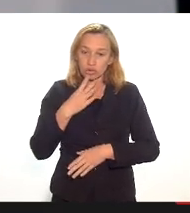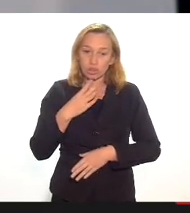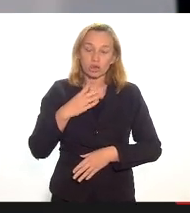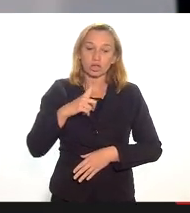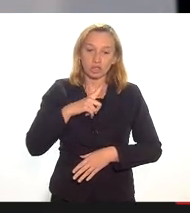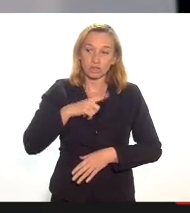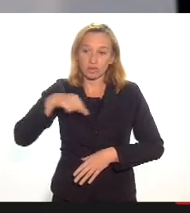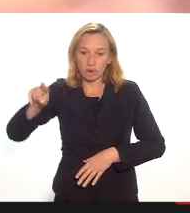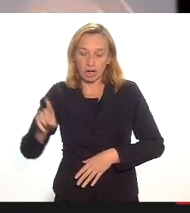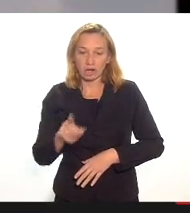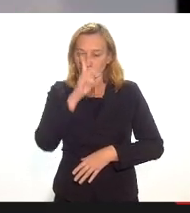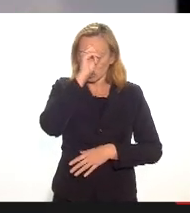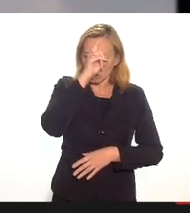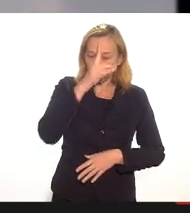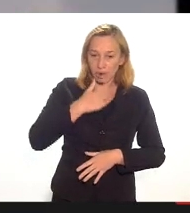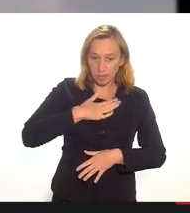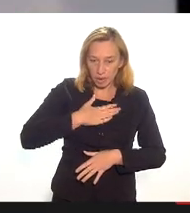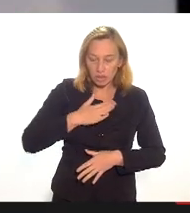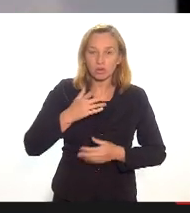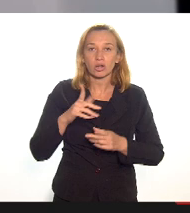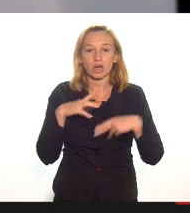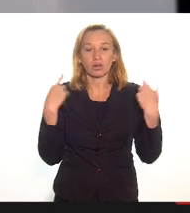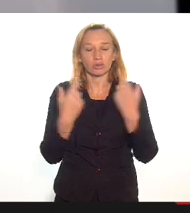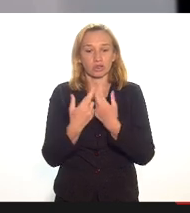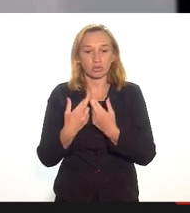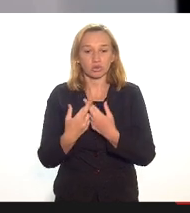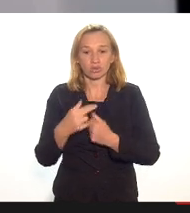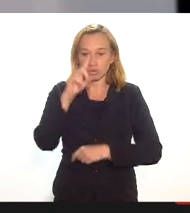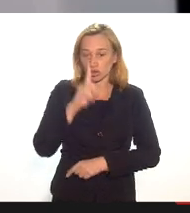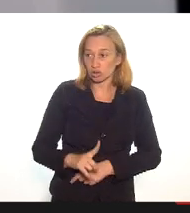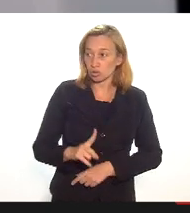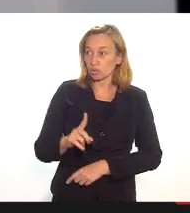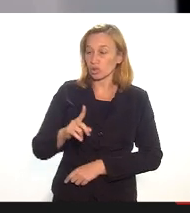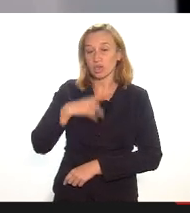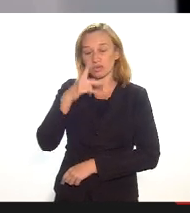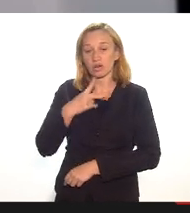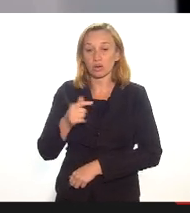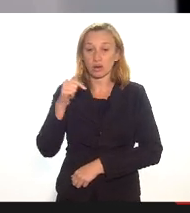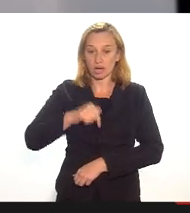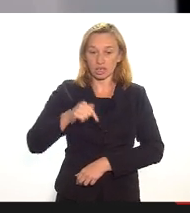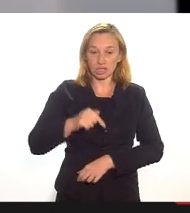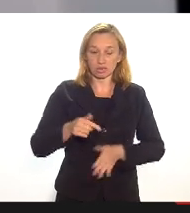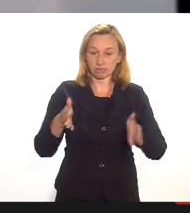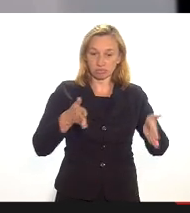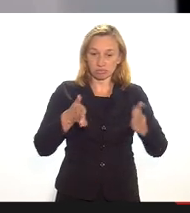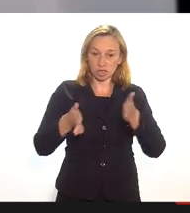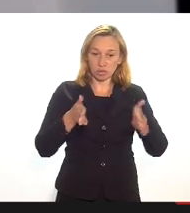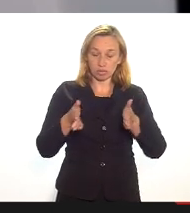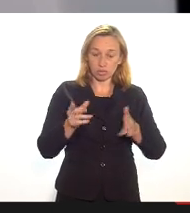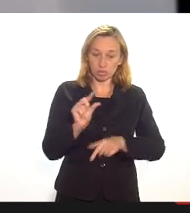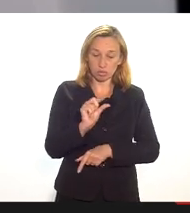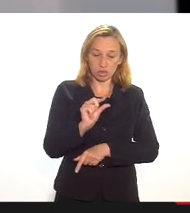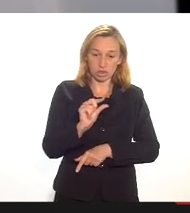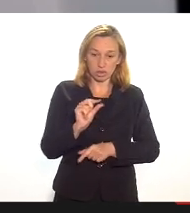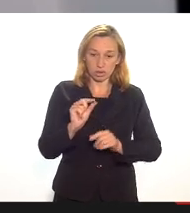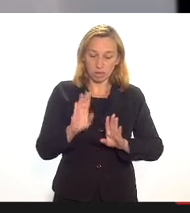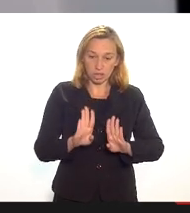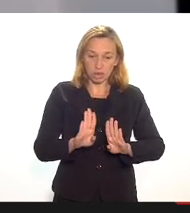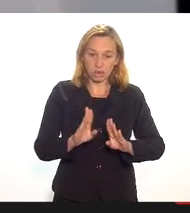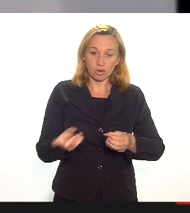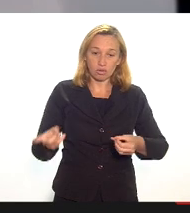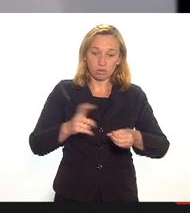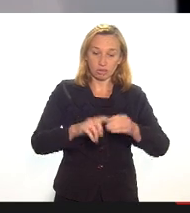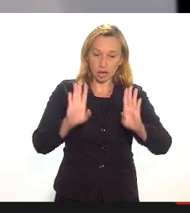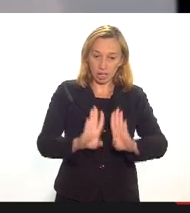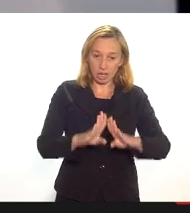hospital, reunimos com o diretor e ele disse: olha, nós temos aqui um prazo curtíssimo para reabrir o hospital